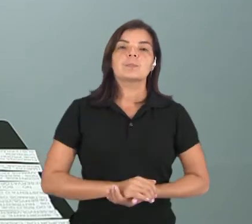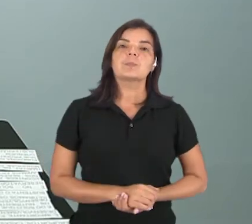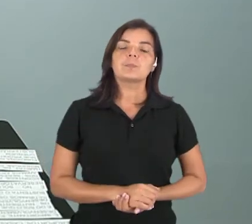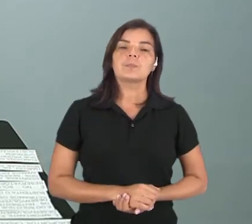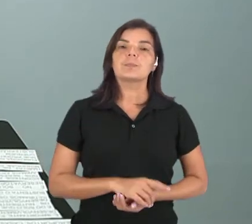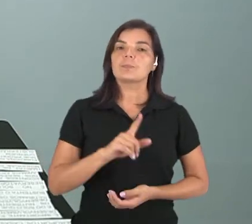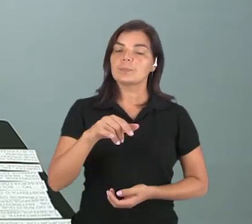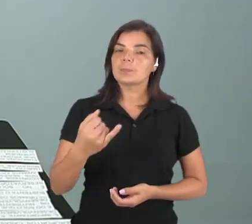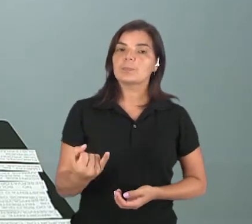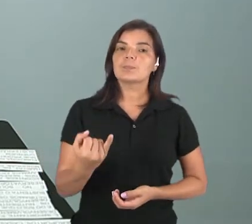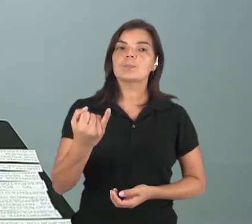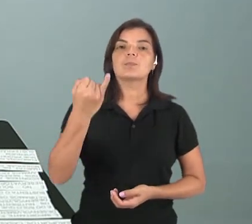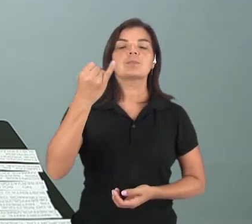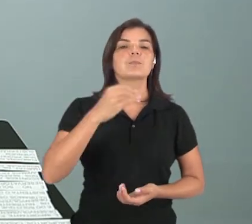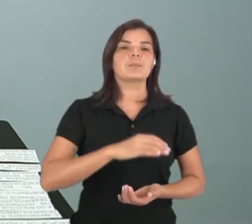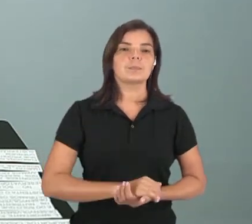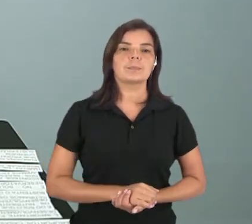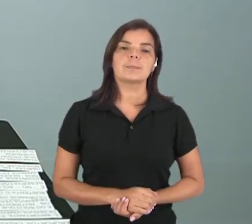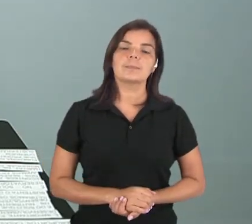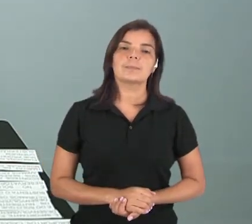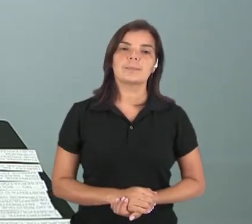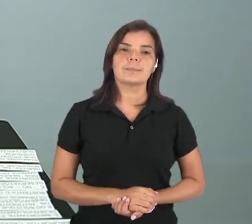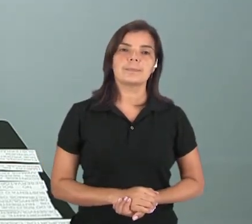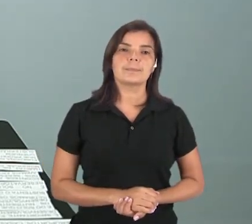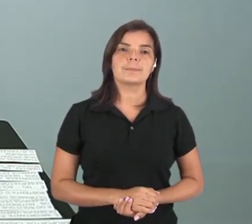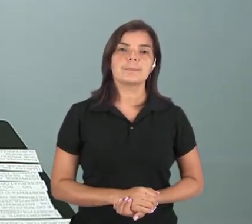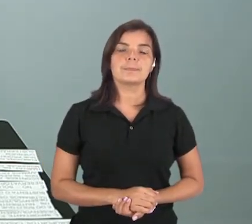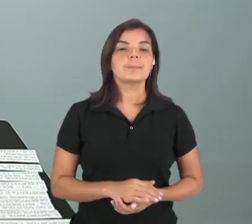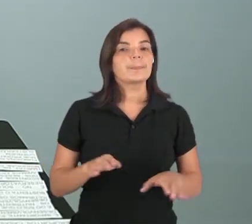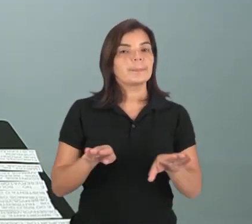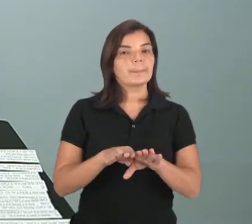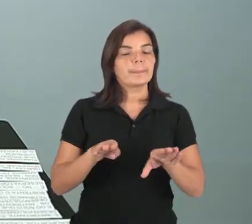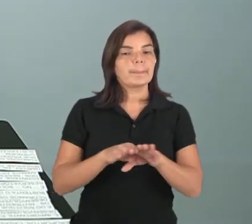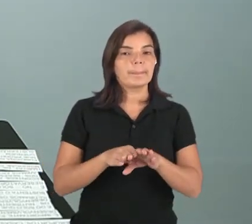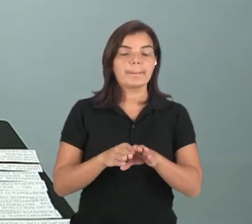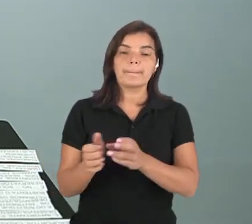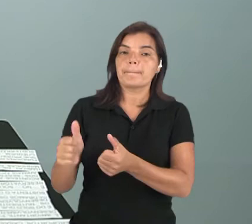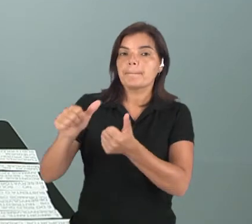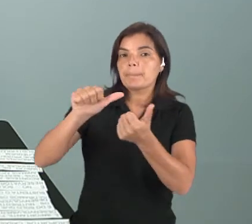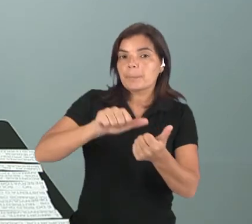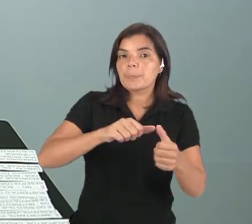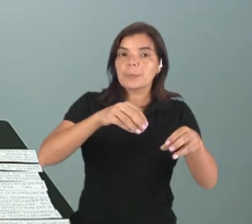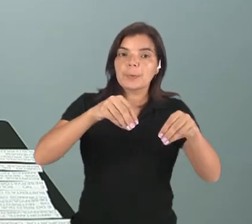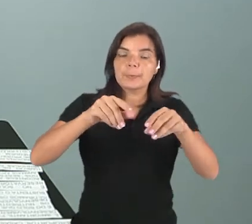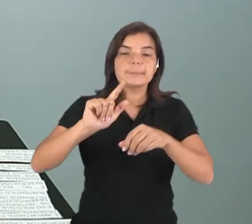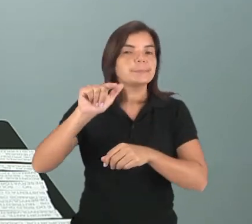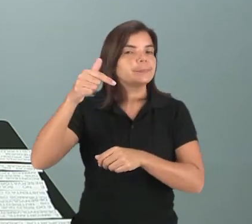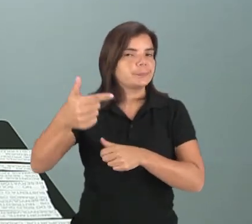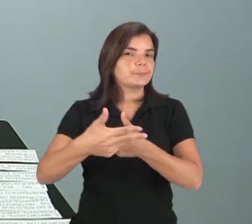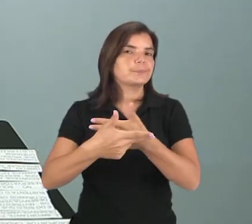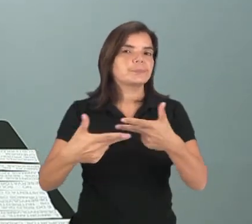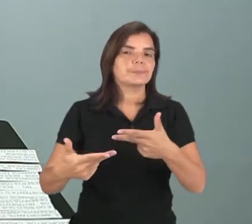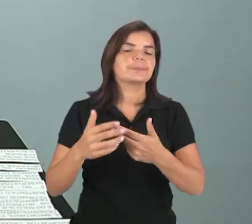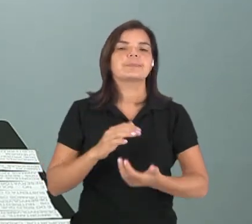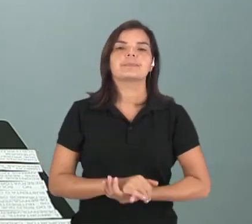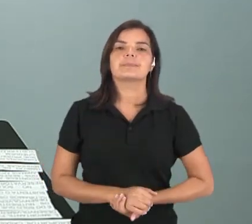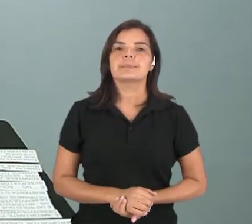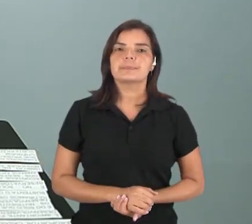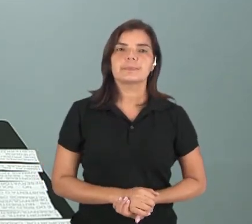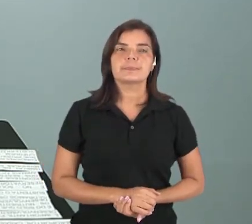ela é fundamental para o plantio, também para a irrigação e outros,